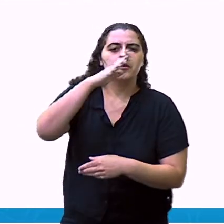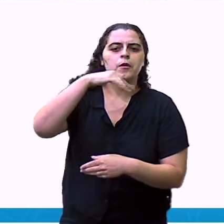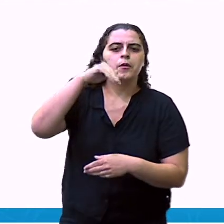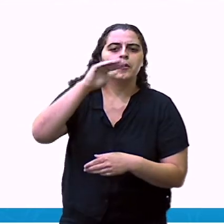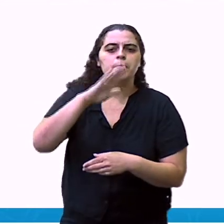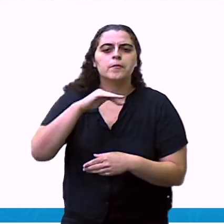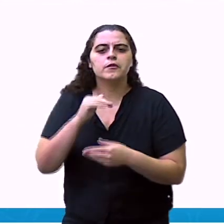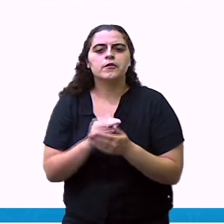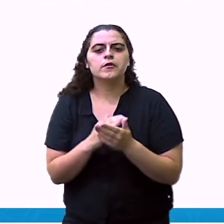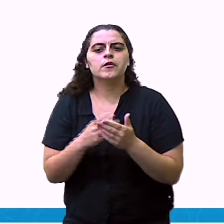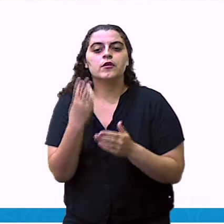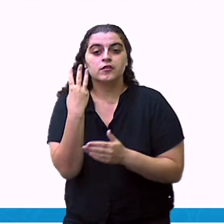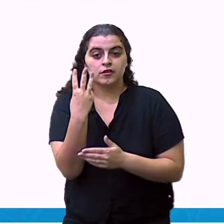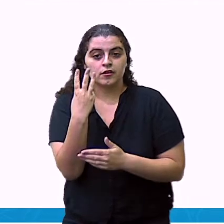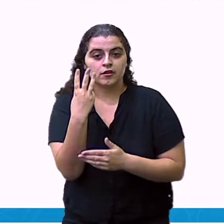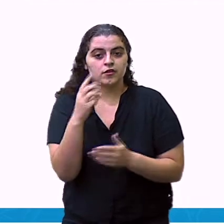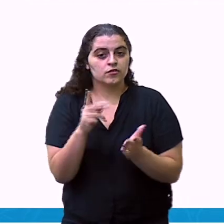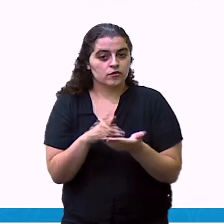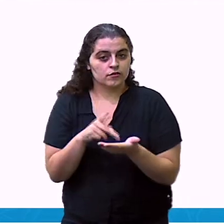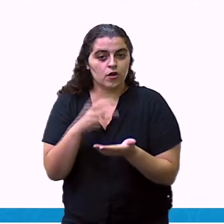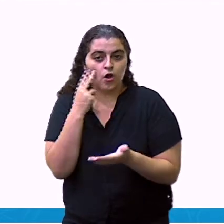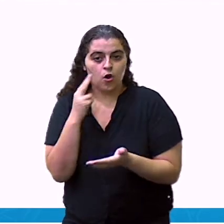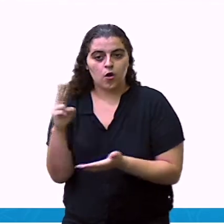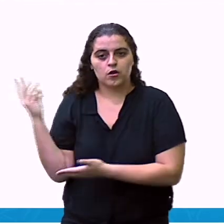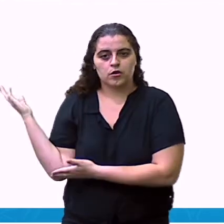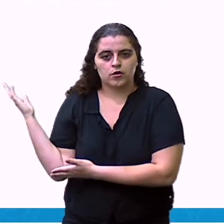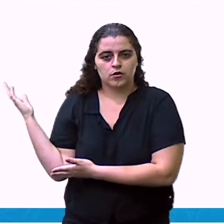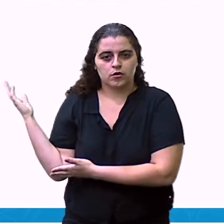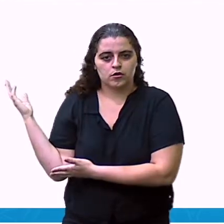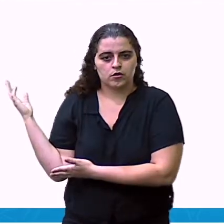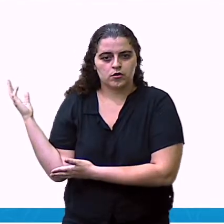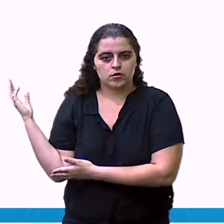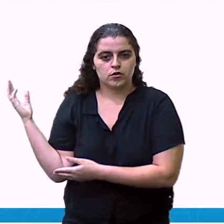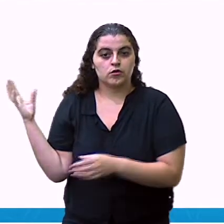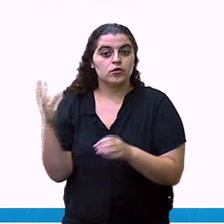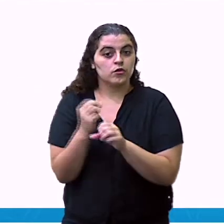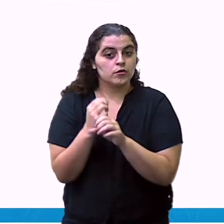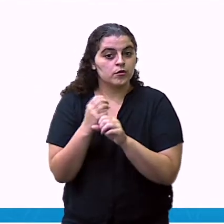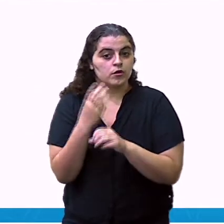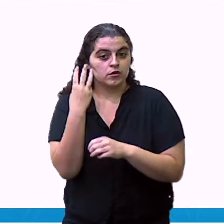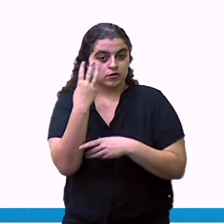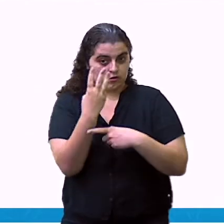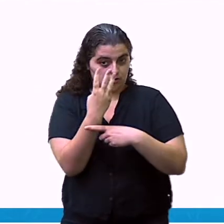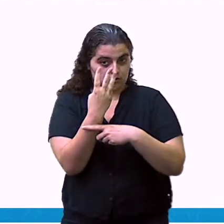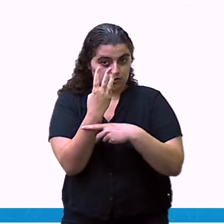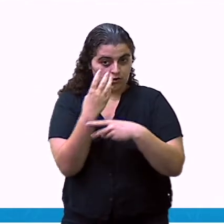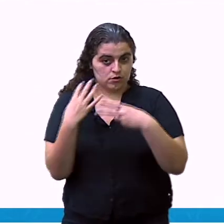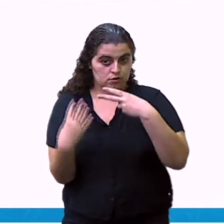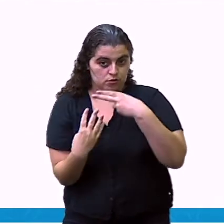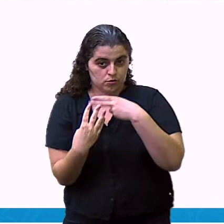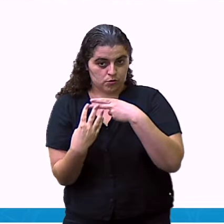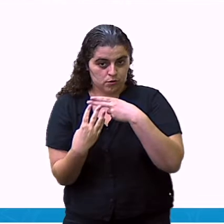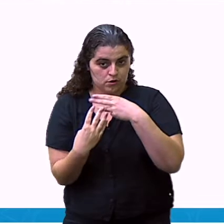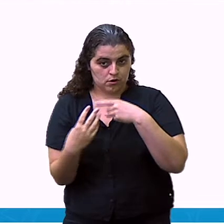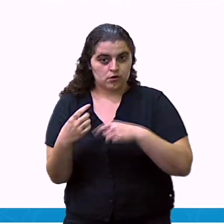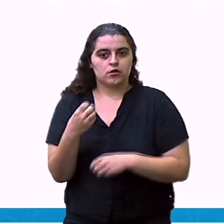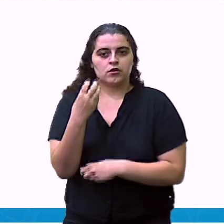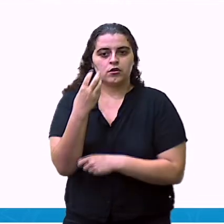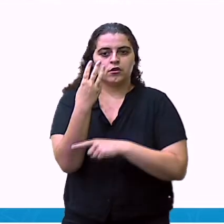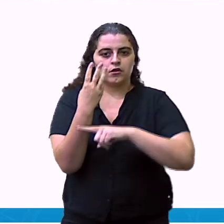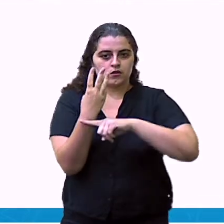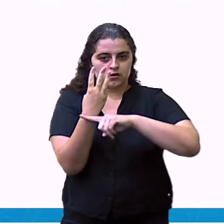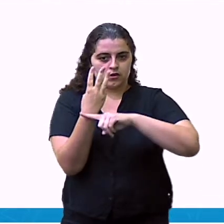consumi? 3 partes. Então eu tenho, na sua totalidade, 3 quartos, ou seja, é a